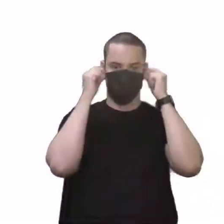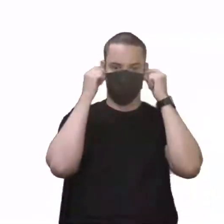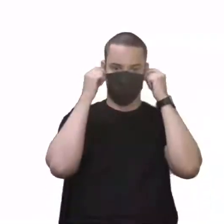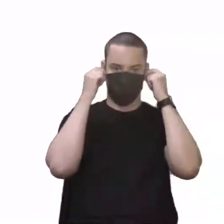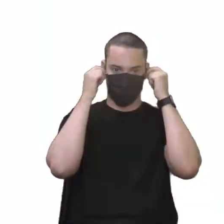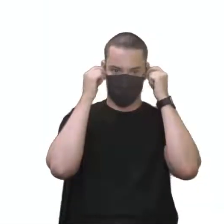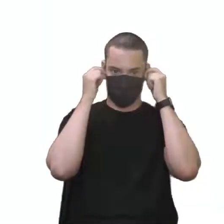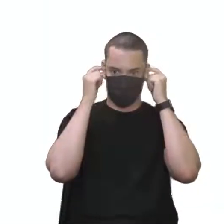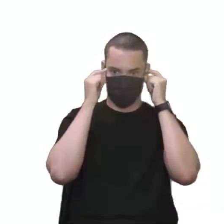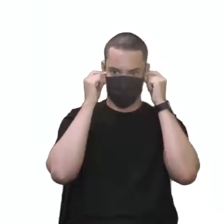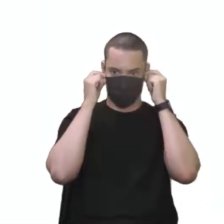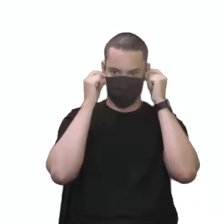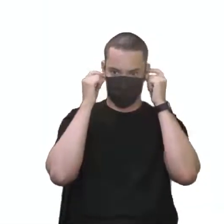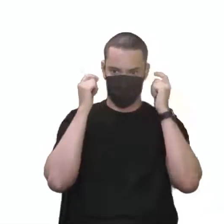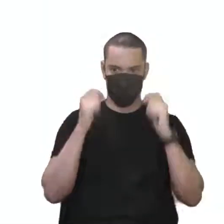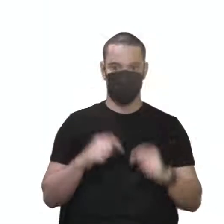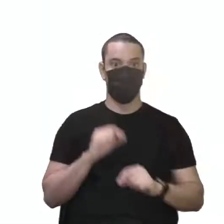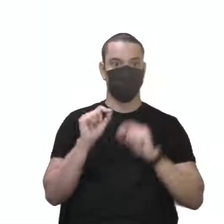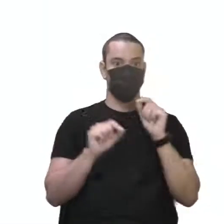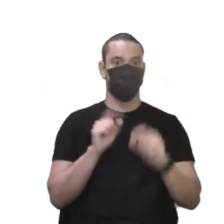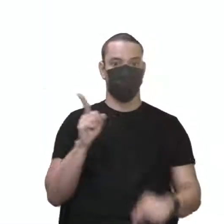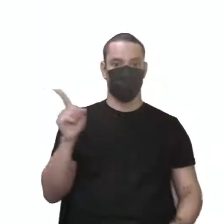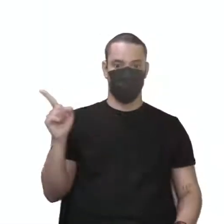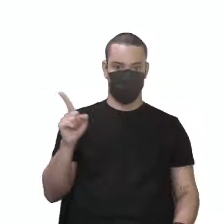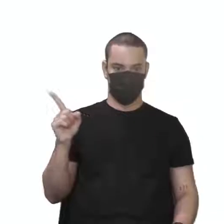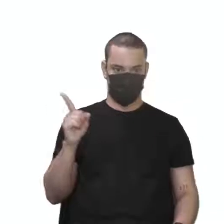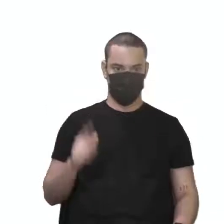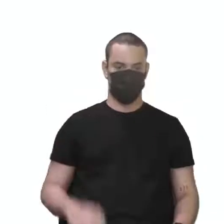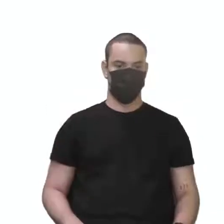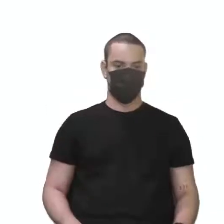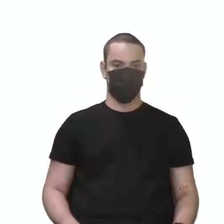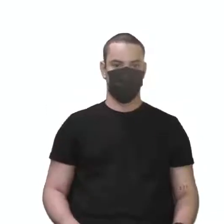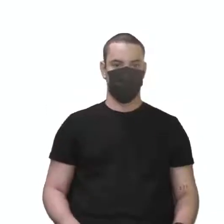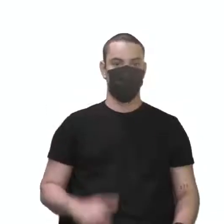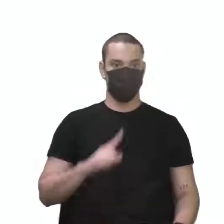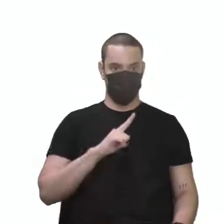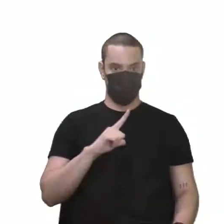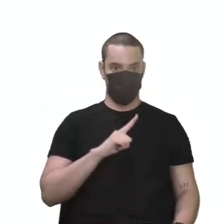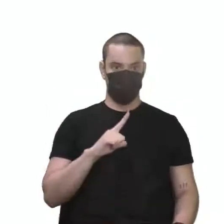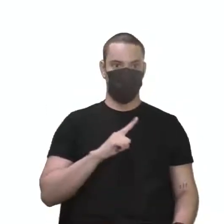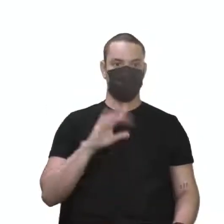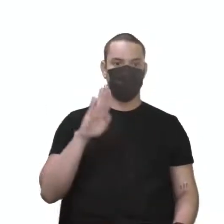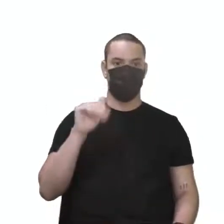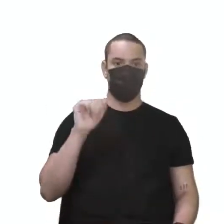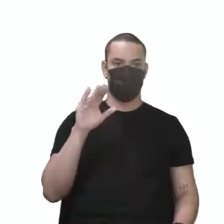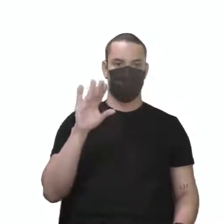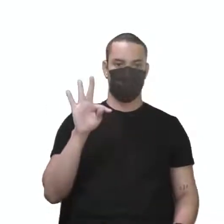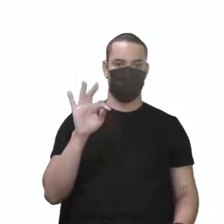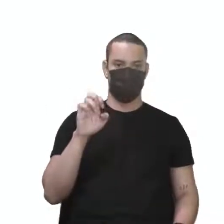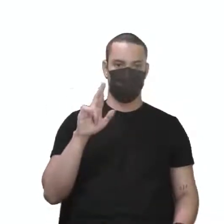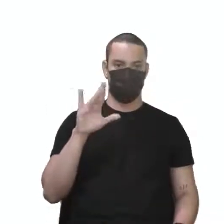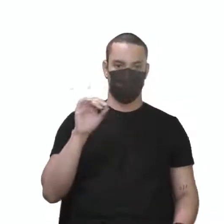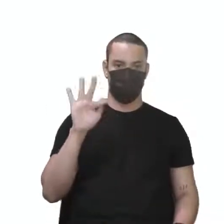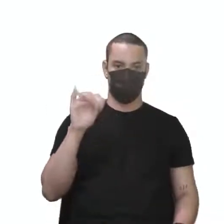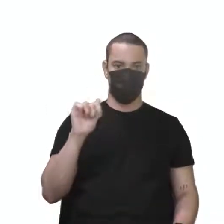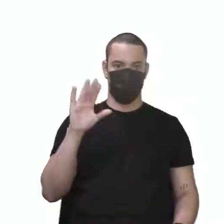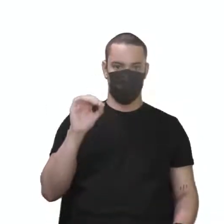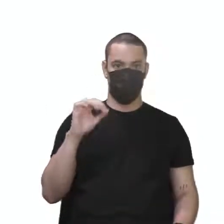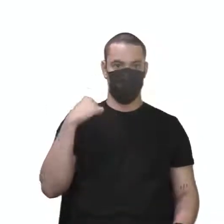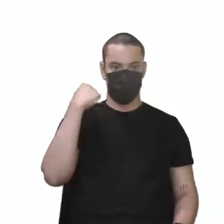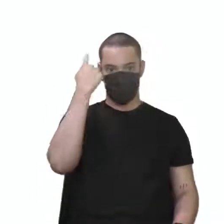Seguindo. Então, o que a gente tem aqui? A gente tem o bacteriófago. O bacteriófago ele é constituído pelo